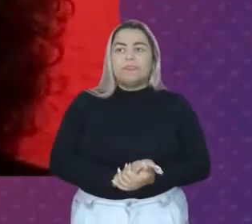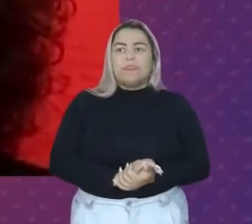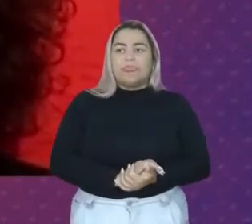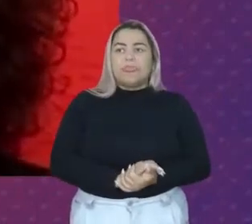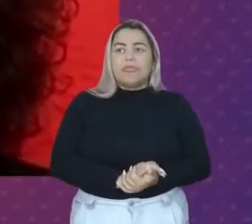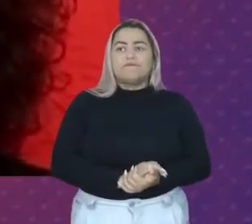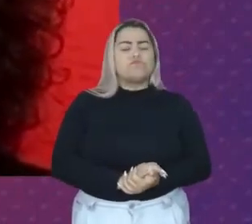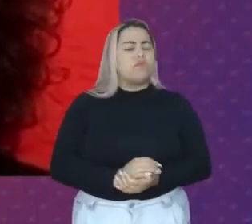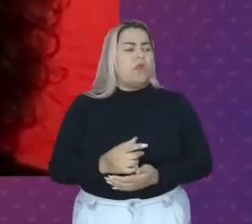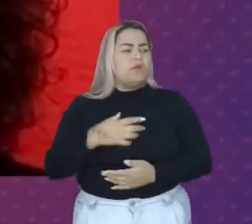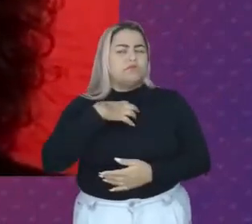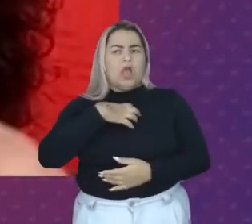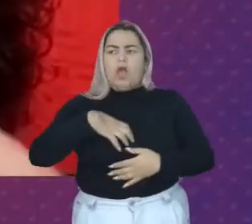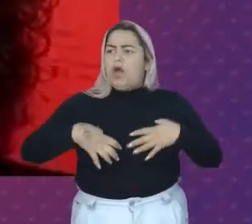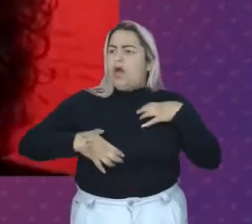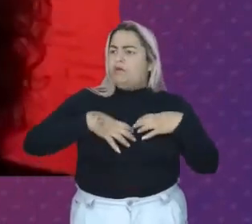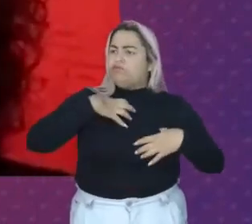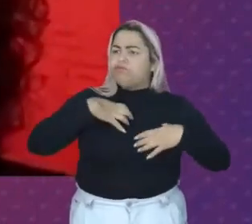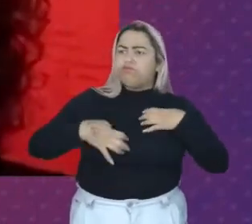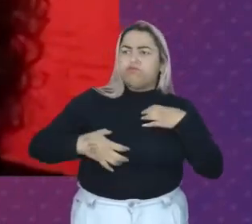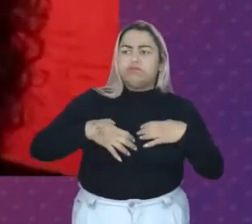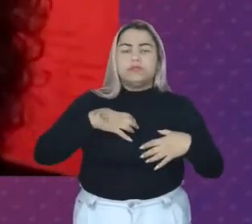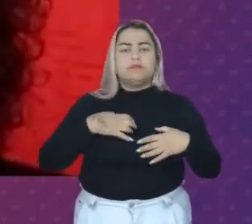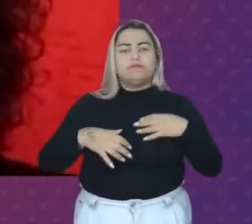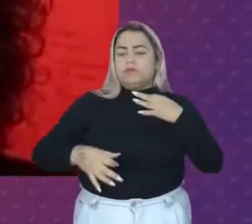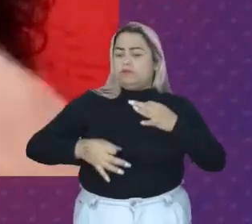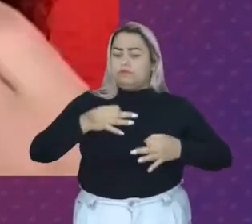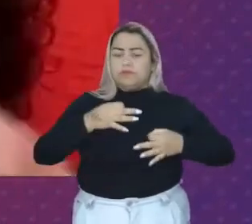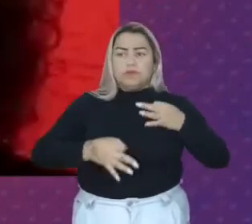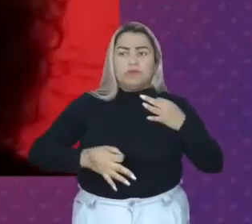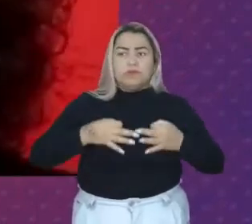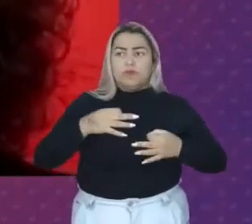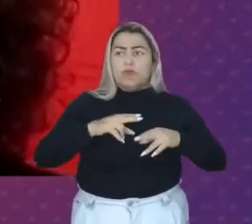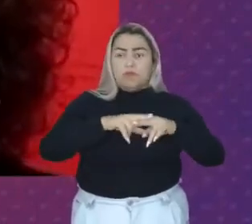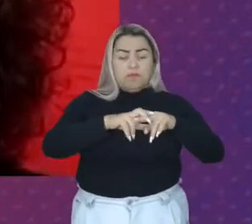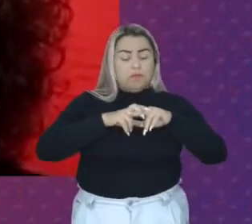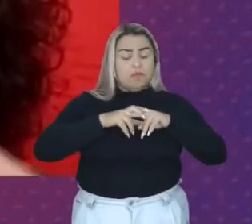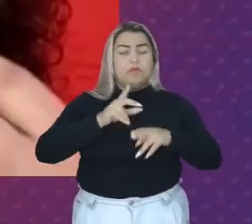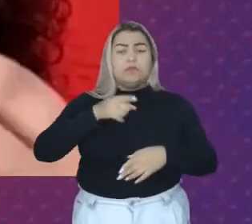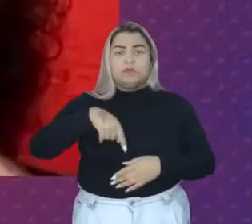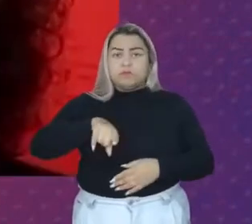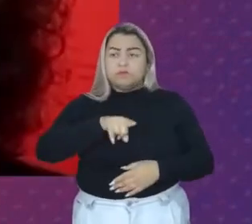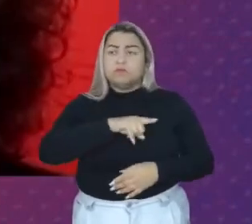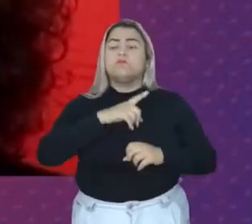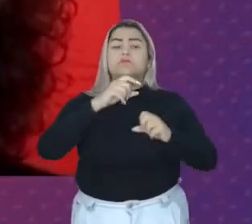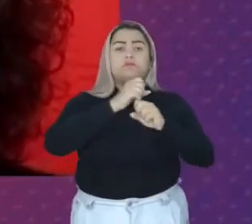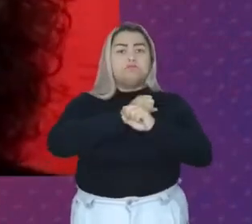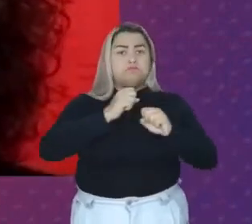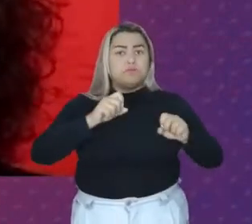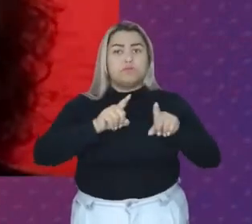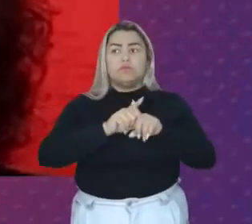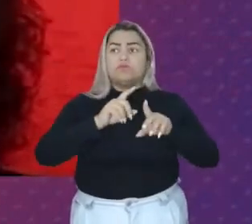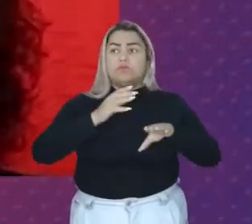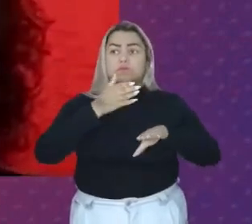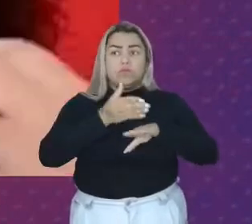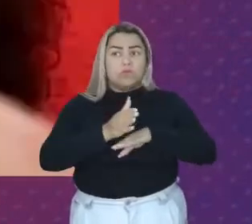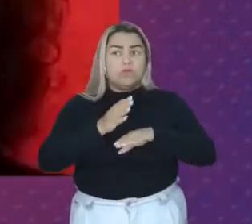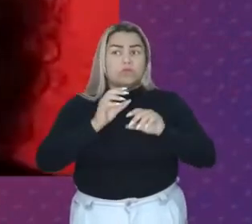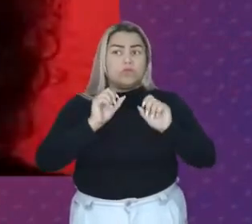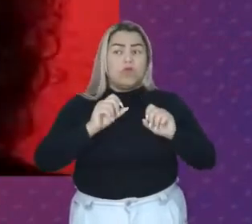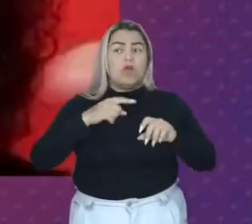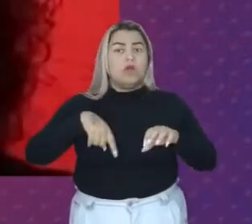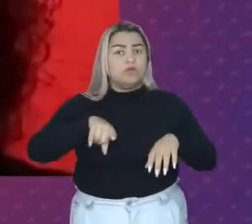isso incomoda muito a nós, porque nós não somos julgadas pelo nosso mérito, pela nossa capacitação, pela